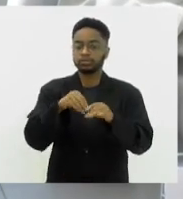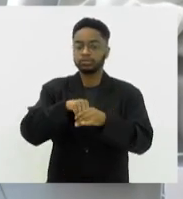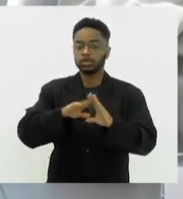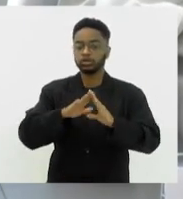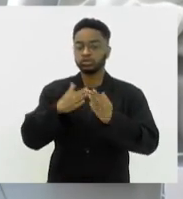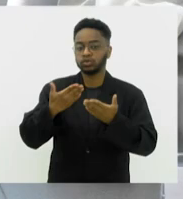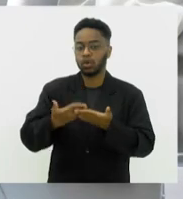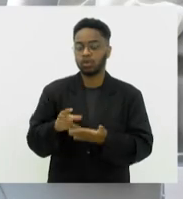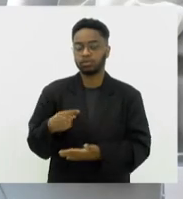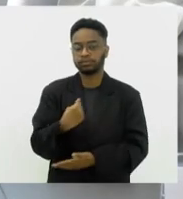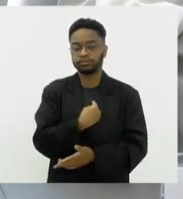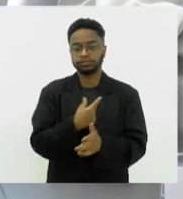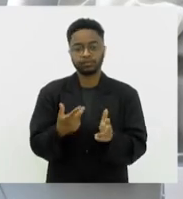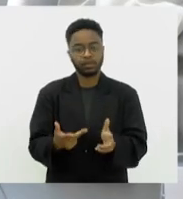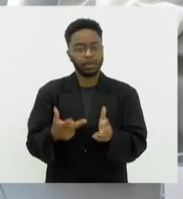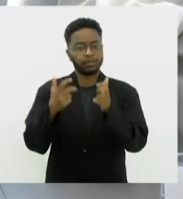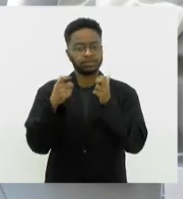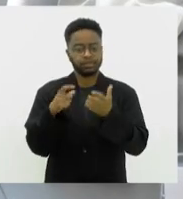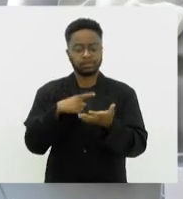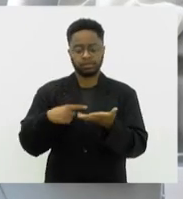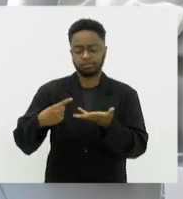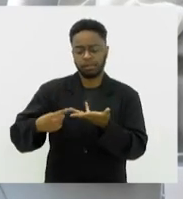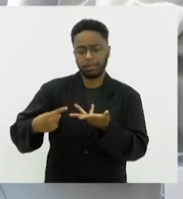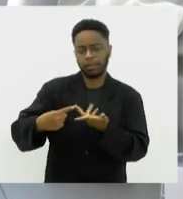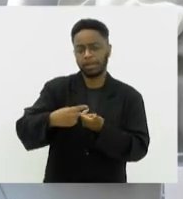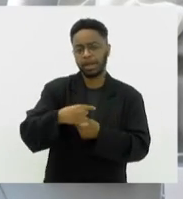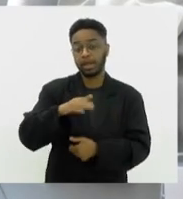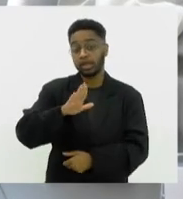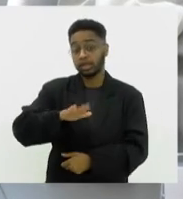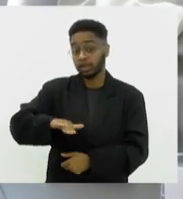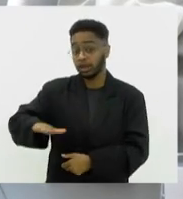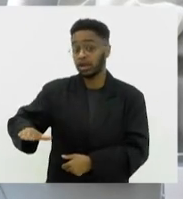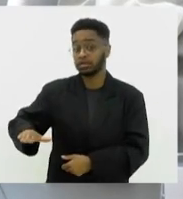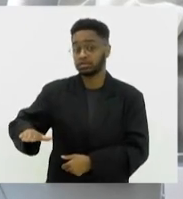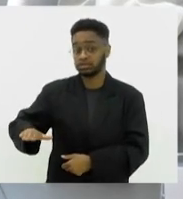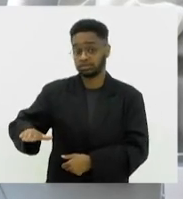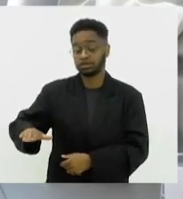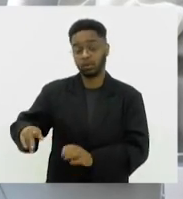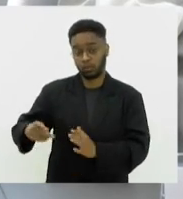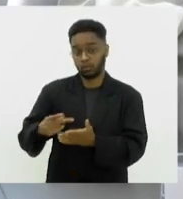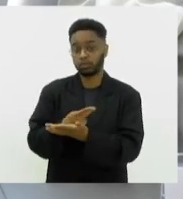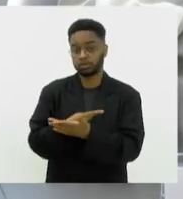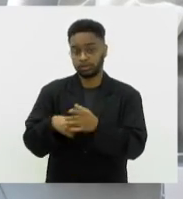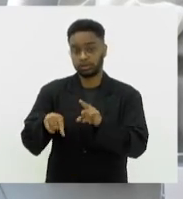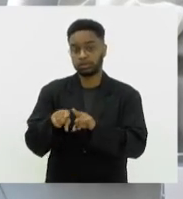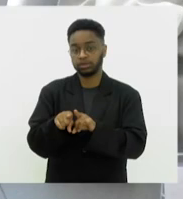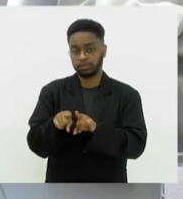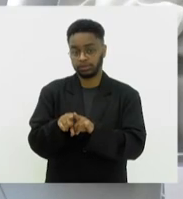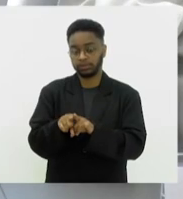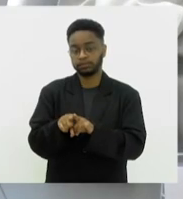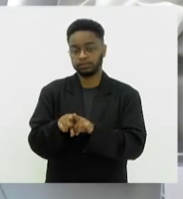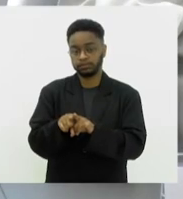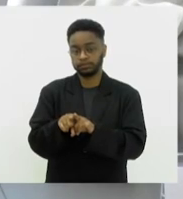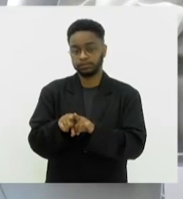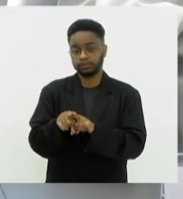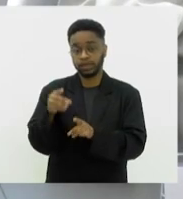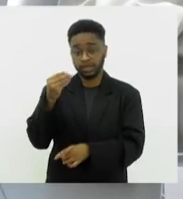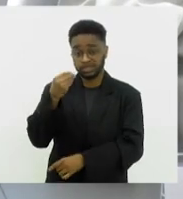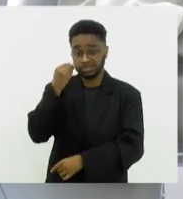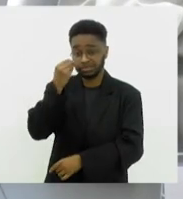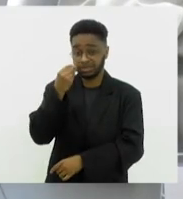a gente tá vendo várias situações onde crianças foram colocadas numa situação extremamente